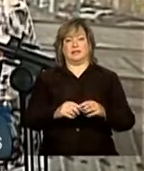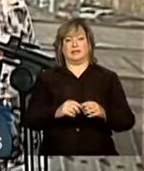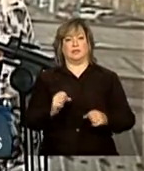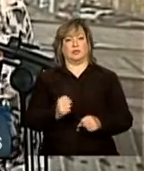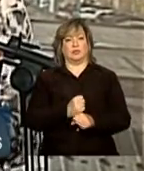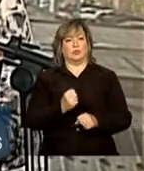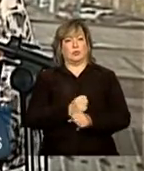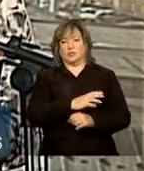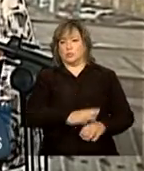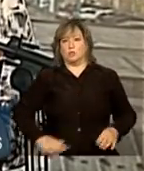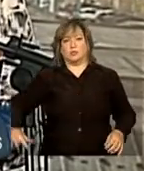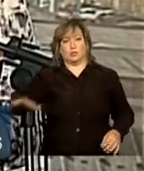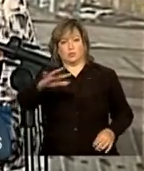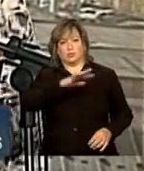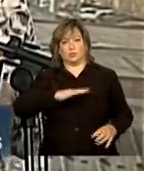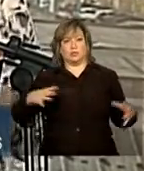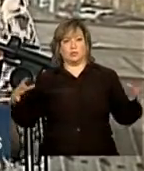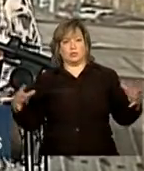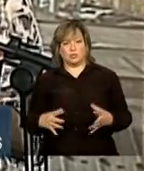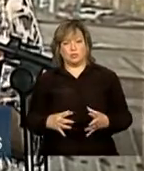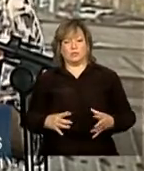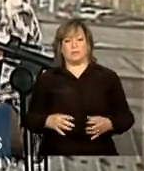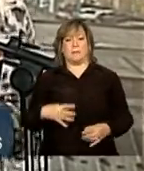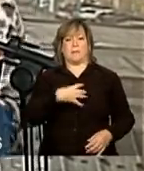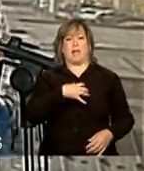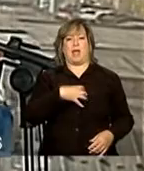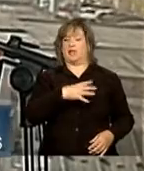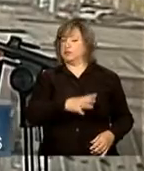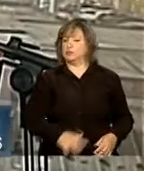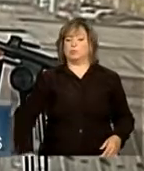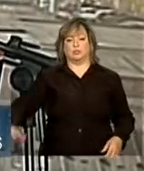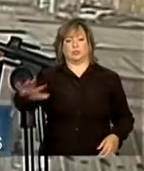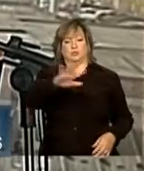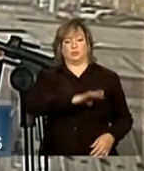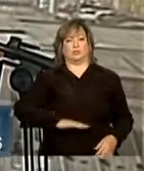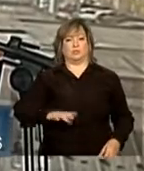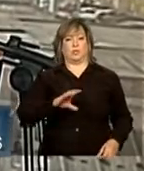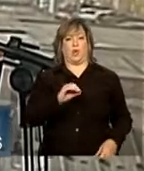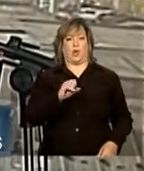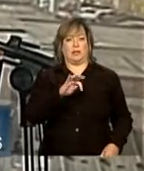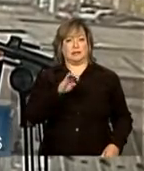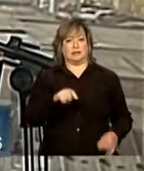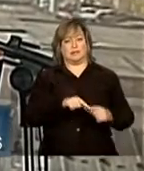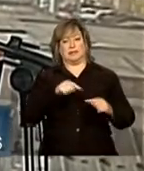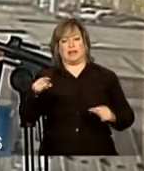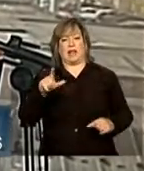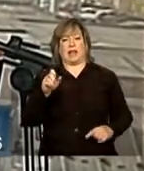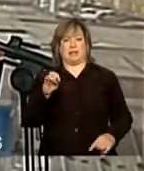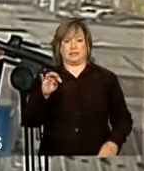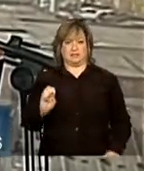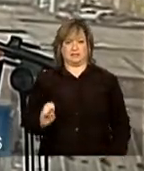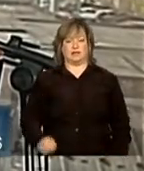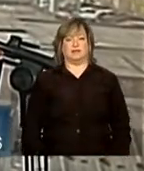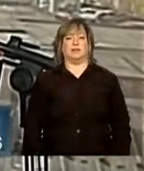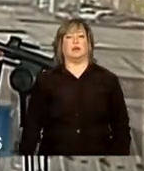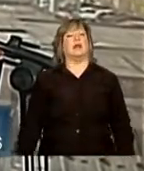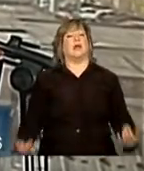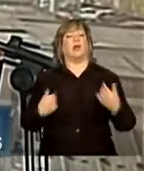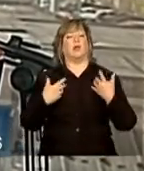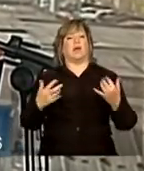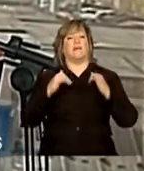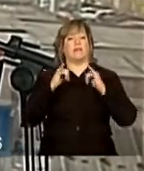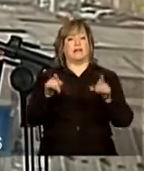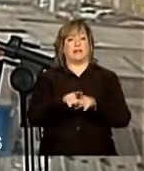estruturalmente a Bahia de oeste a leste. Eu queria também dizer para vocês duas